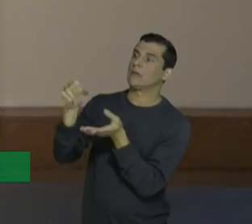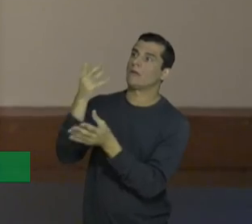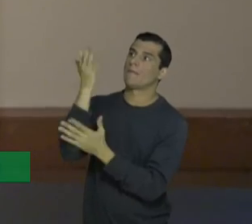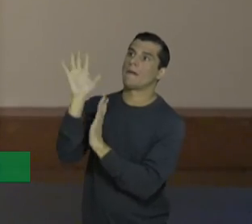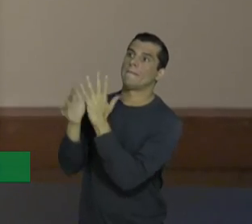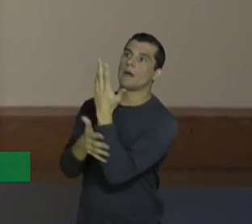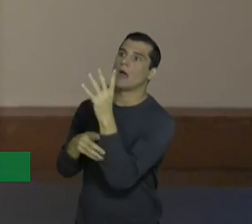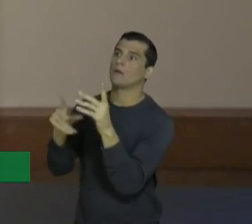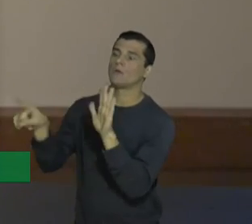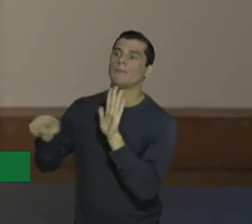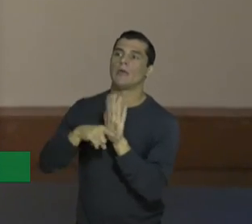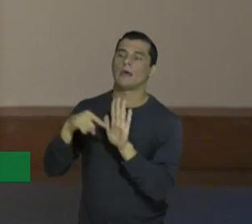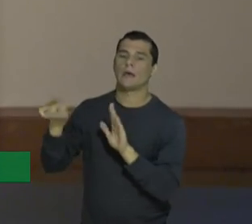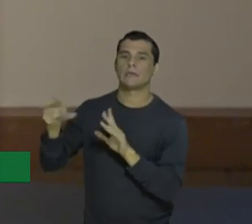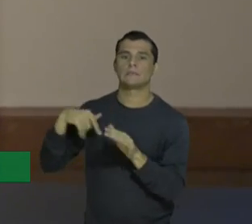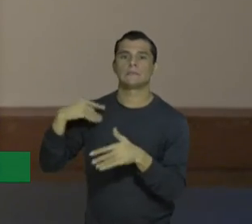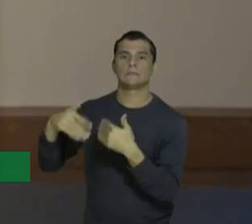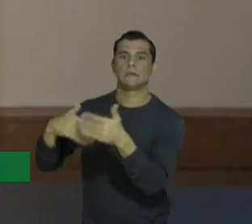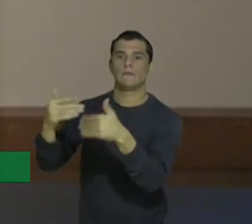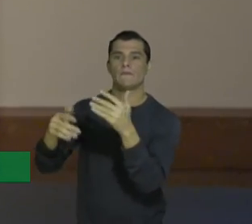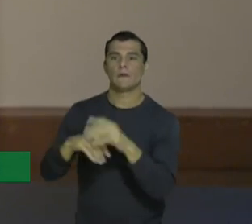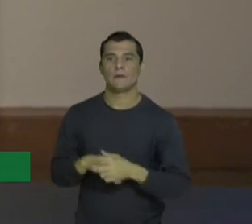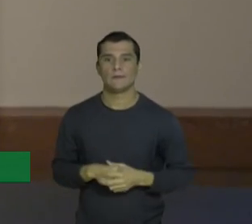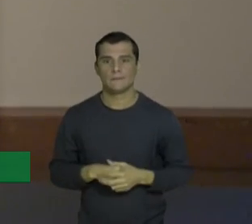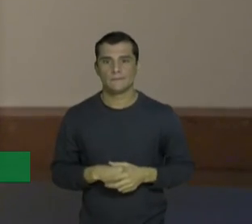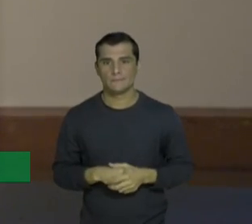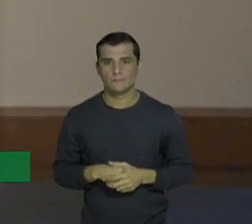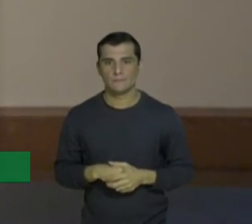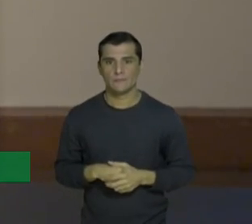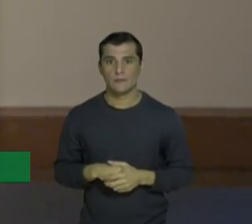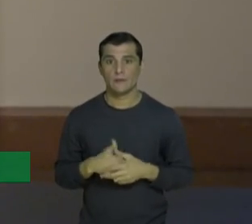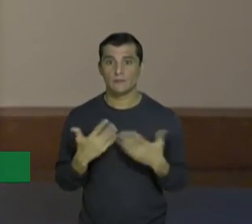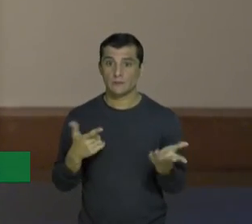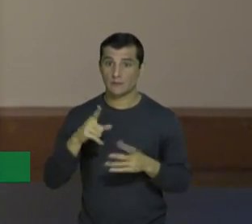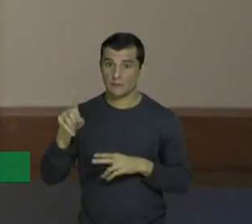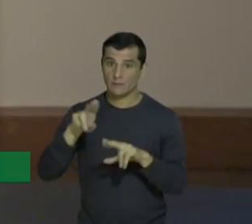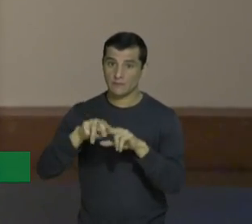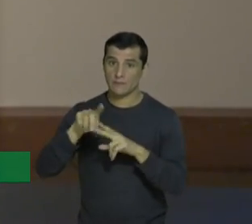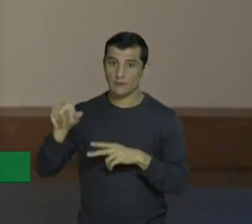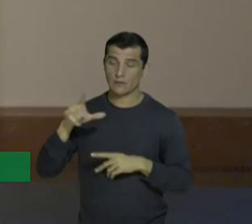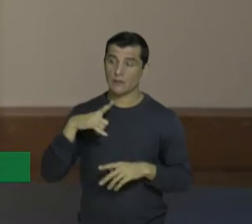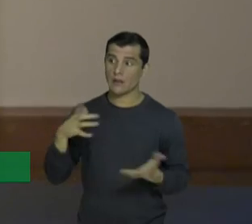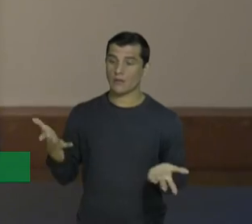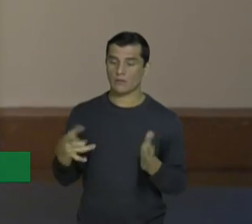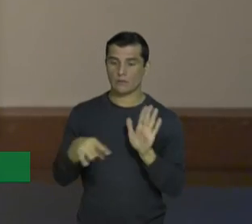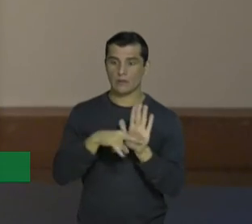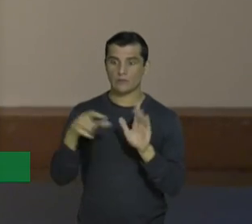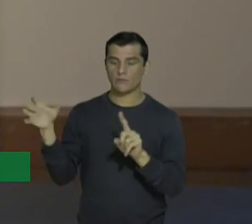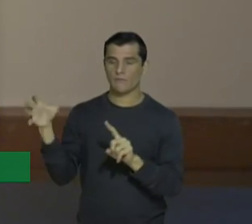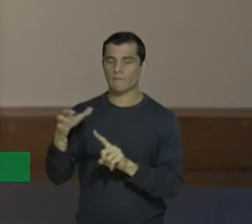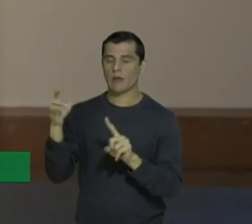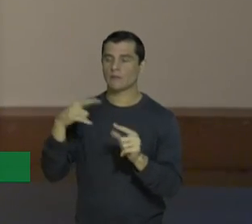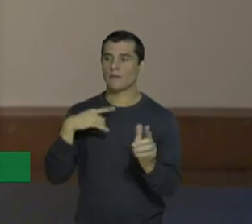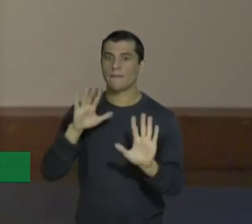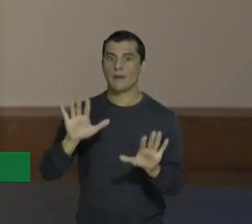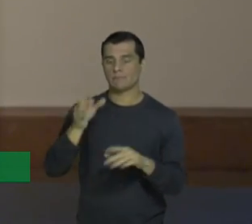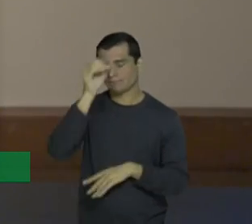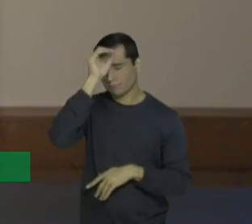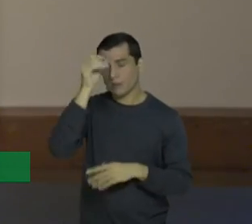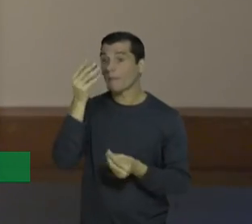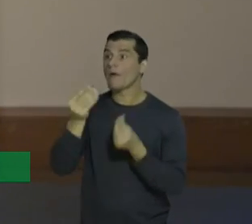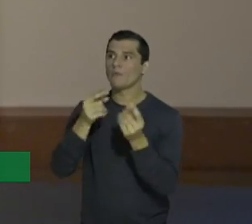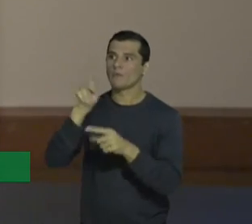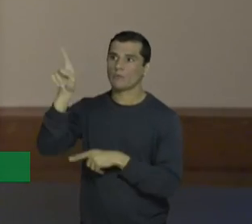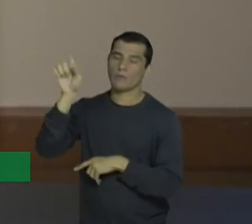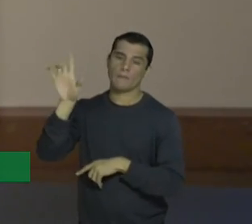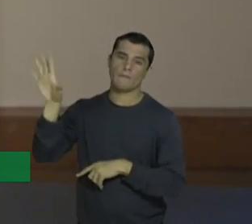impactos negativos que isso viria a ter né E então fazer algo com impactos negativos numa e sem saber né das suas repercussões é